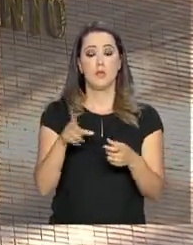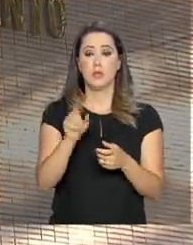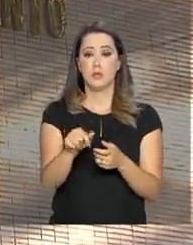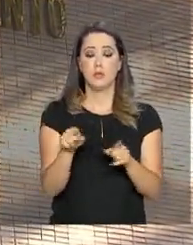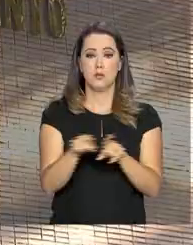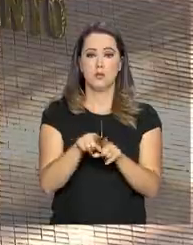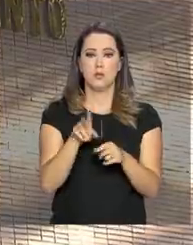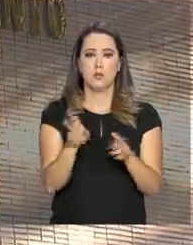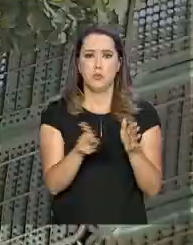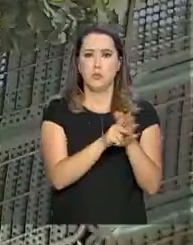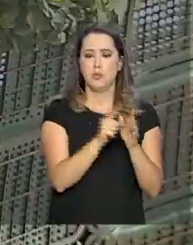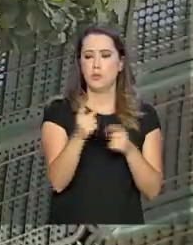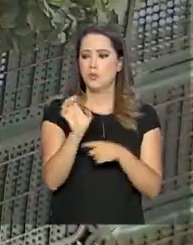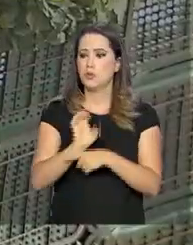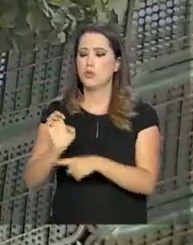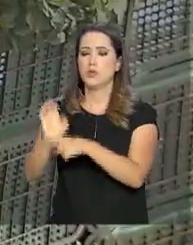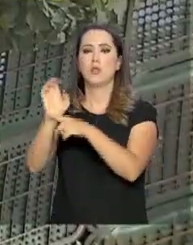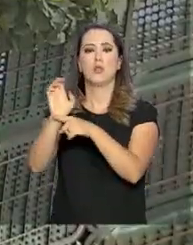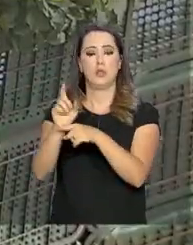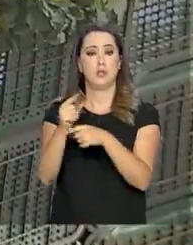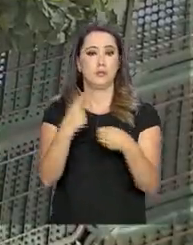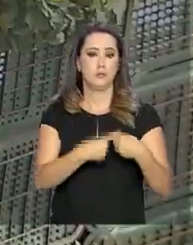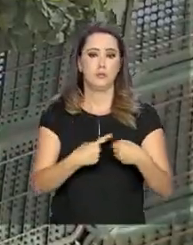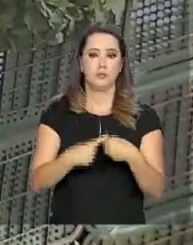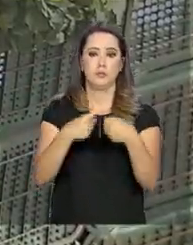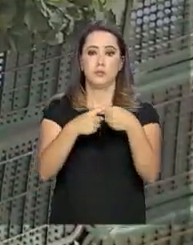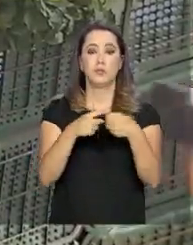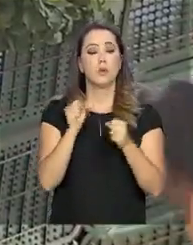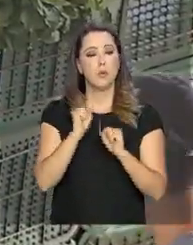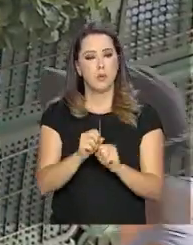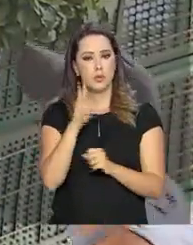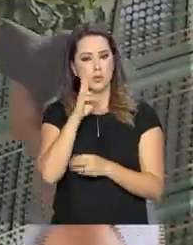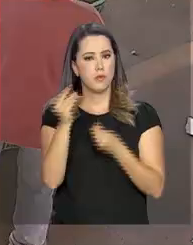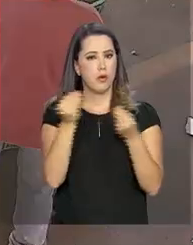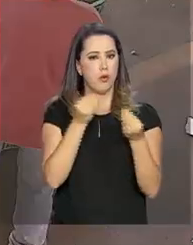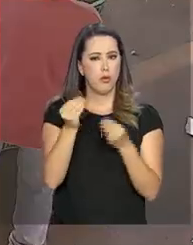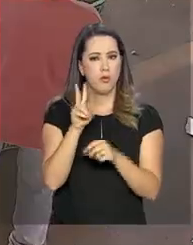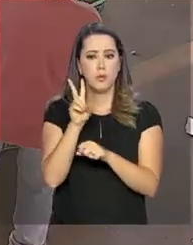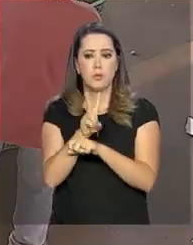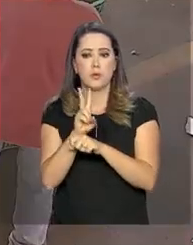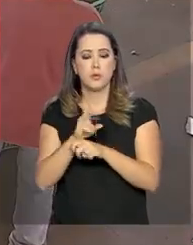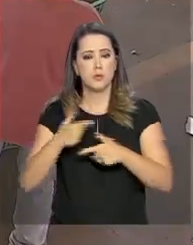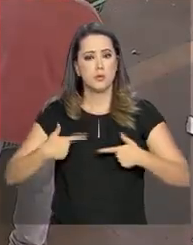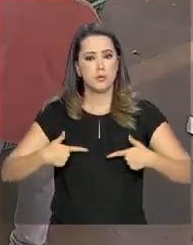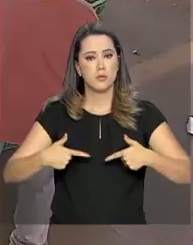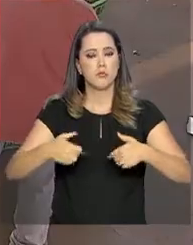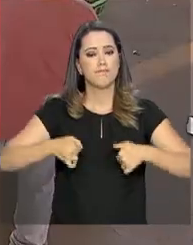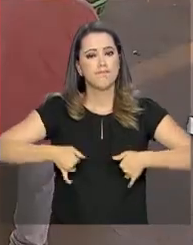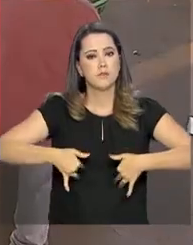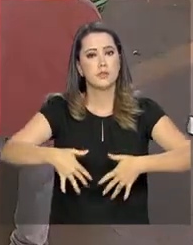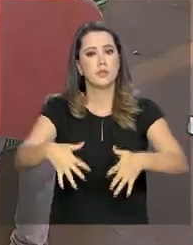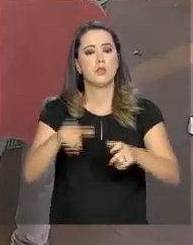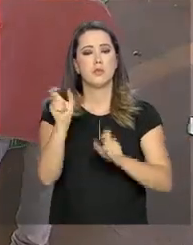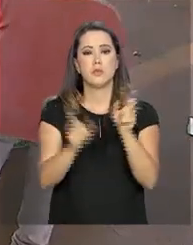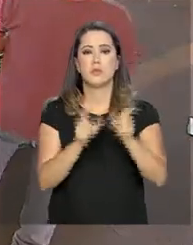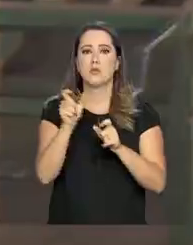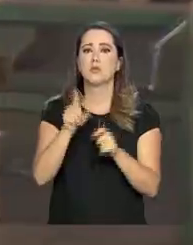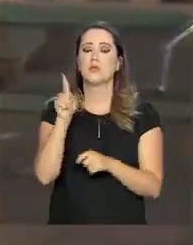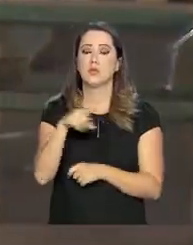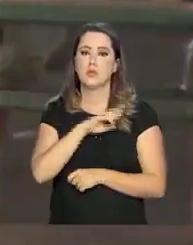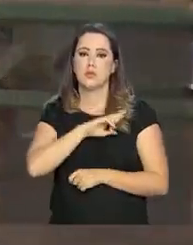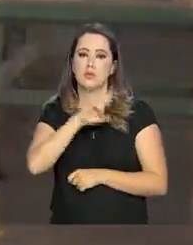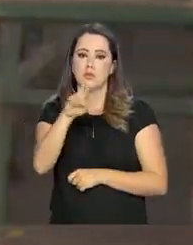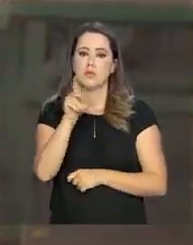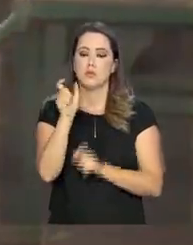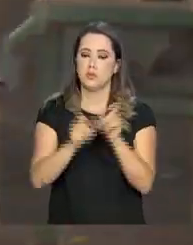estados e municípios vão poder avaliar a quantidade de defensivos usada na produção e quem é o produtor